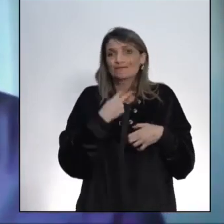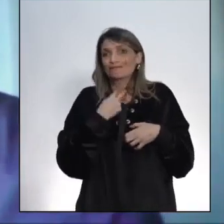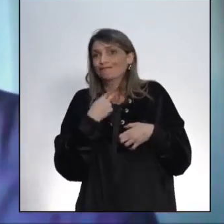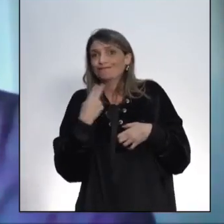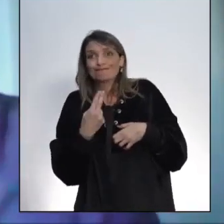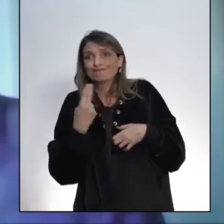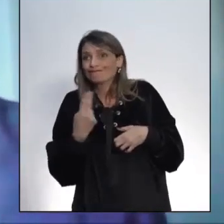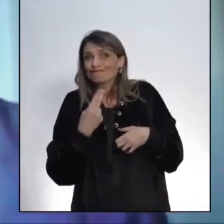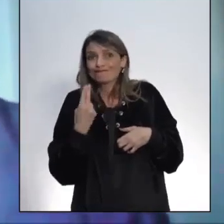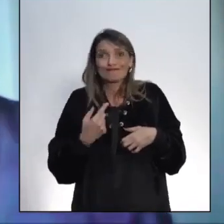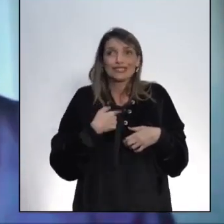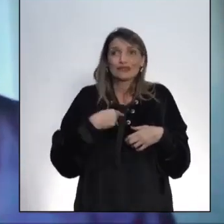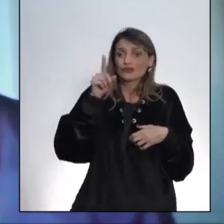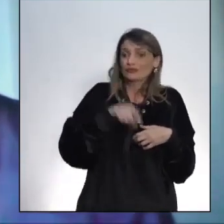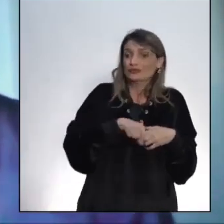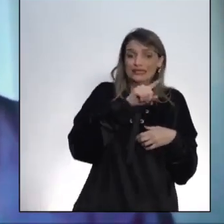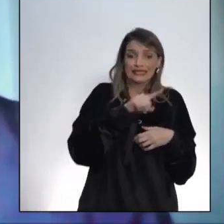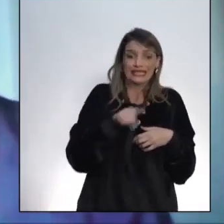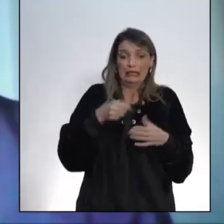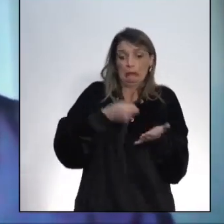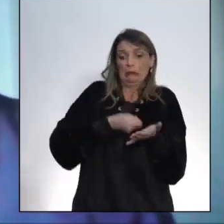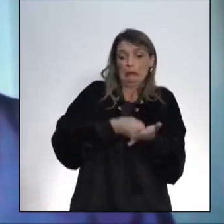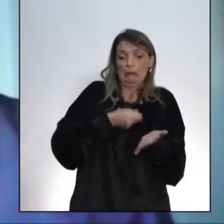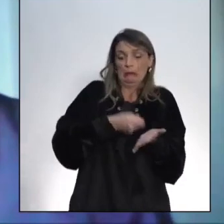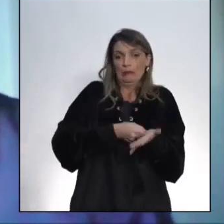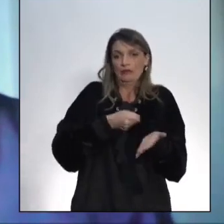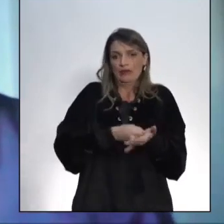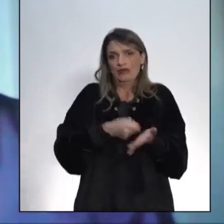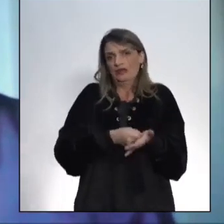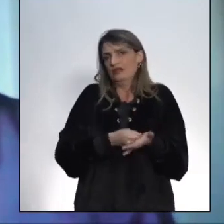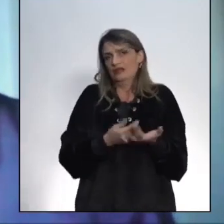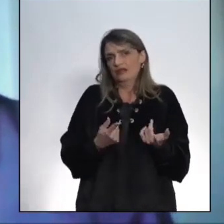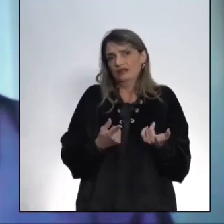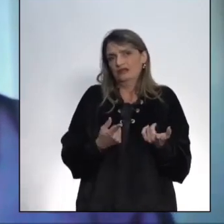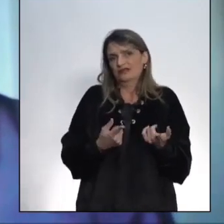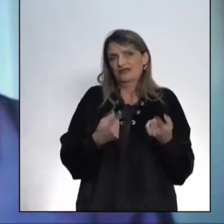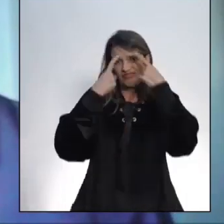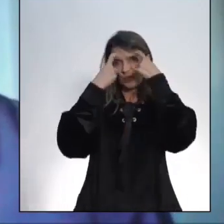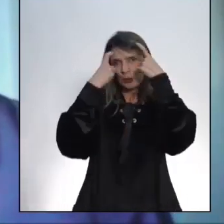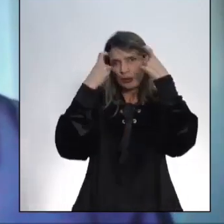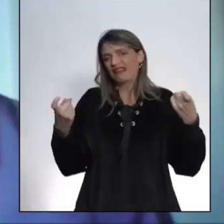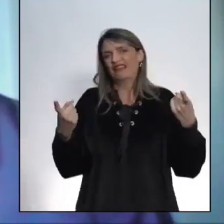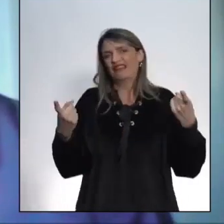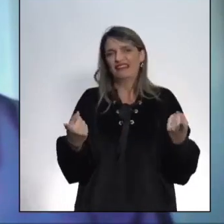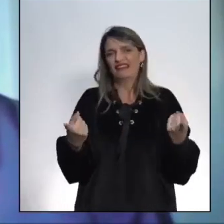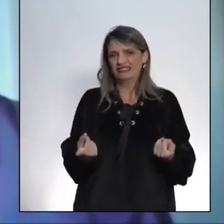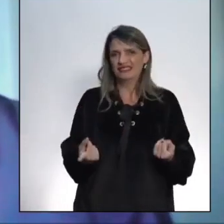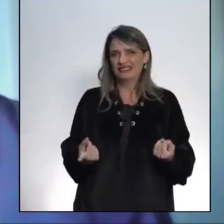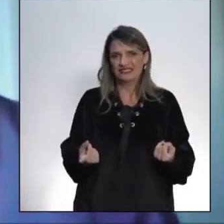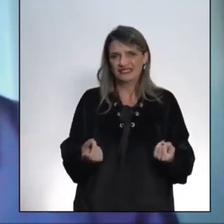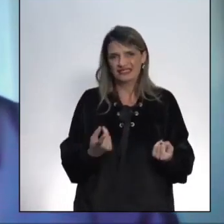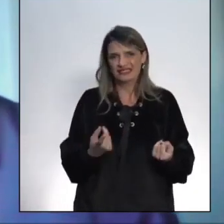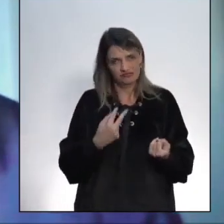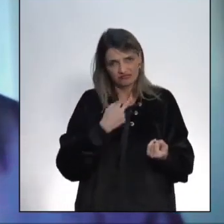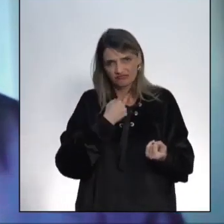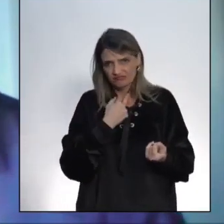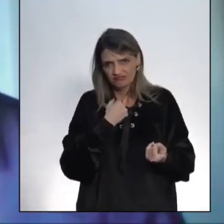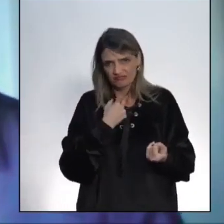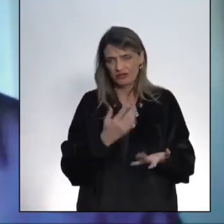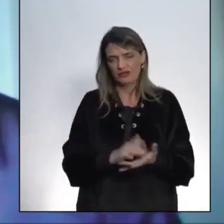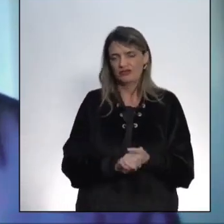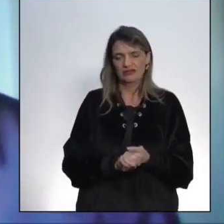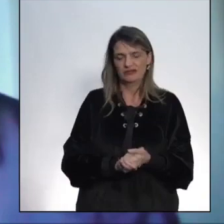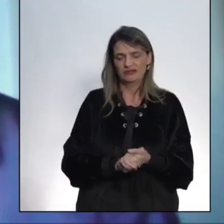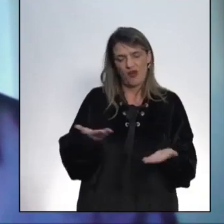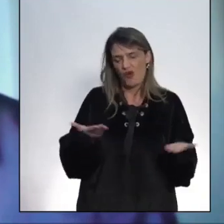ser reprovado ou cobrado por alguma coisa, de uma maneira mais violenta, né? Eu acho que a violência, ela não cabe muito nesse